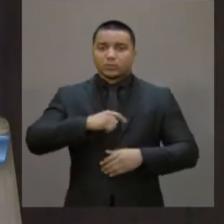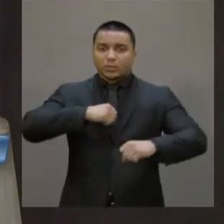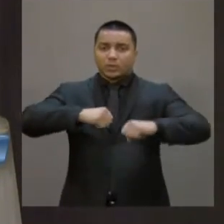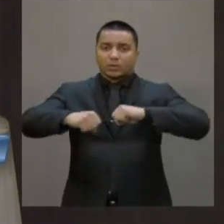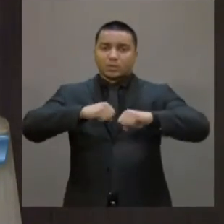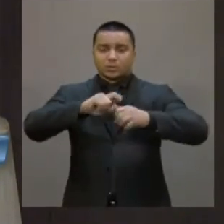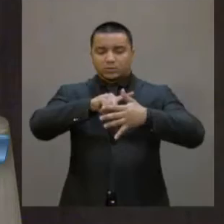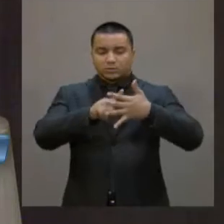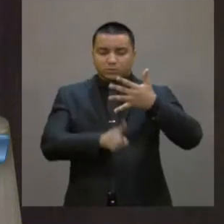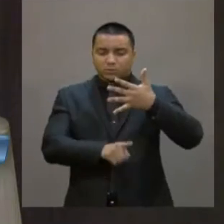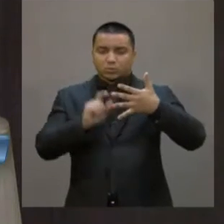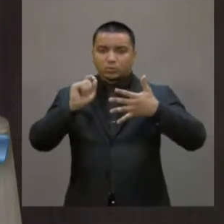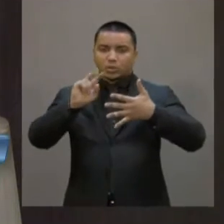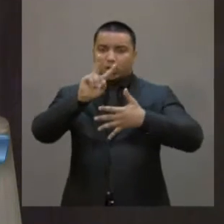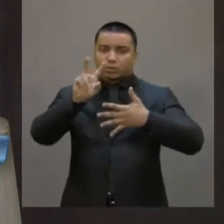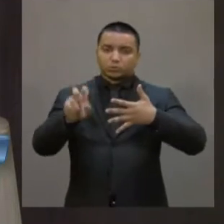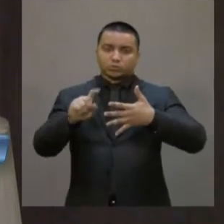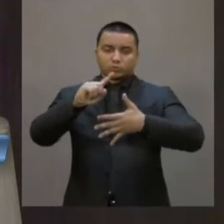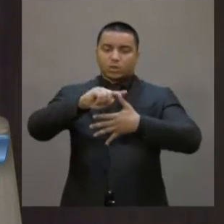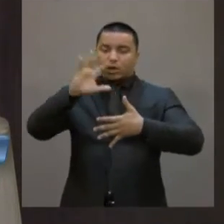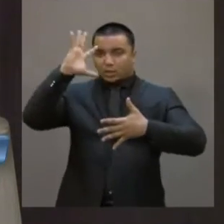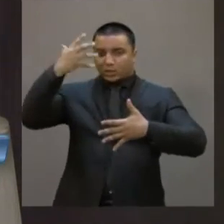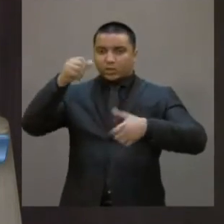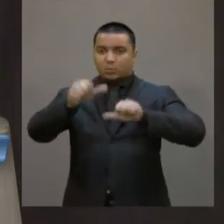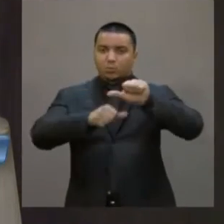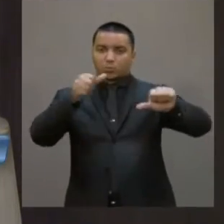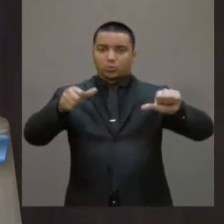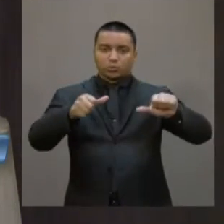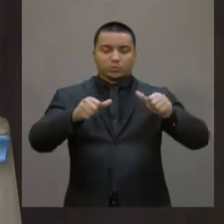de 5 temas: mudanças climáticas,